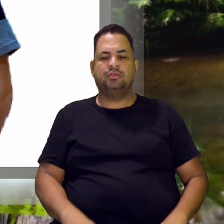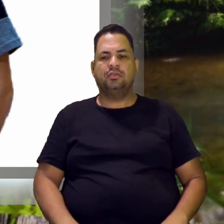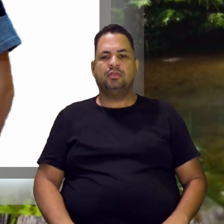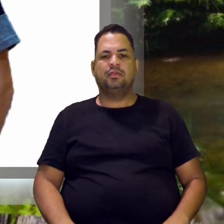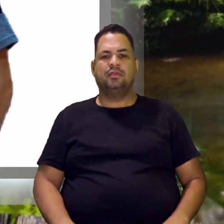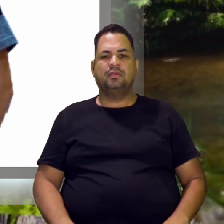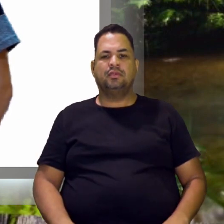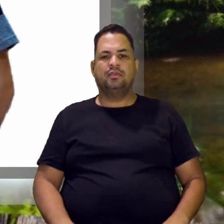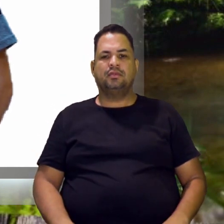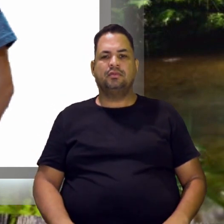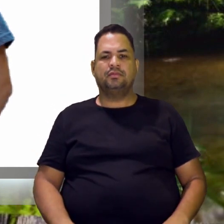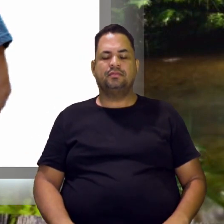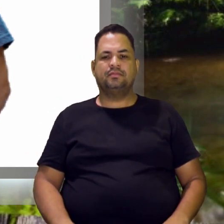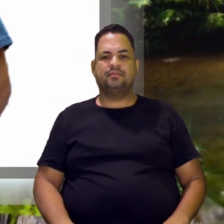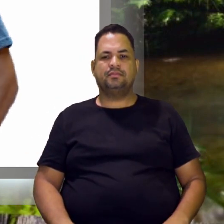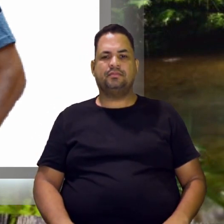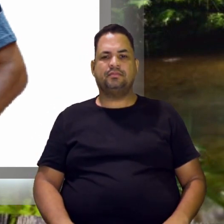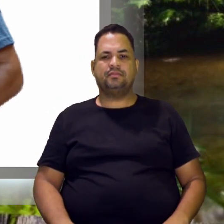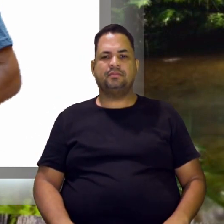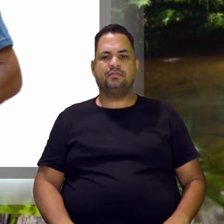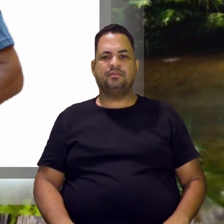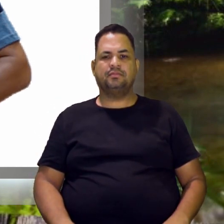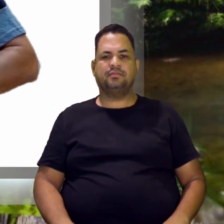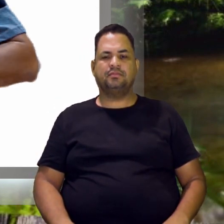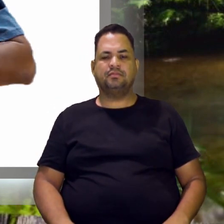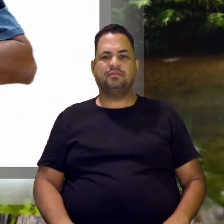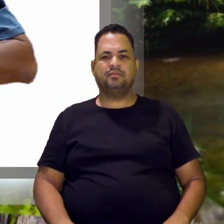Então, isso aí